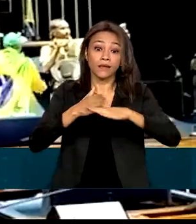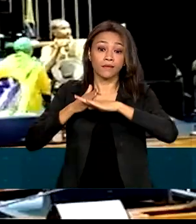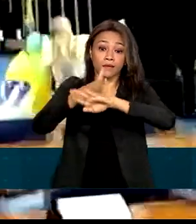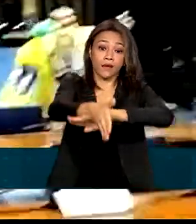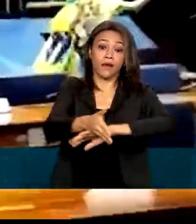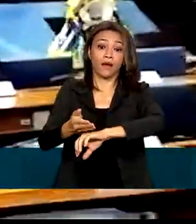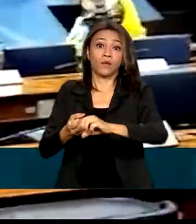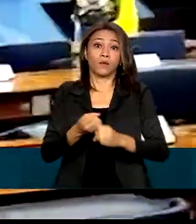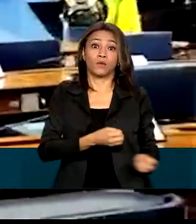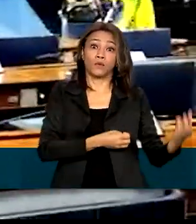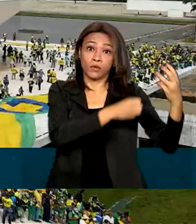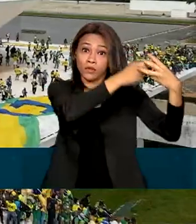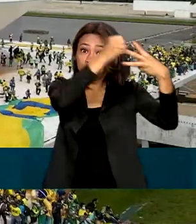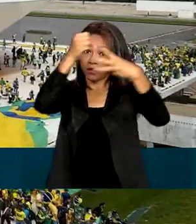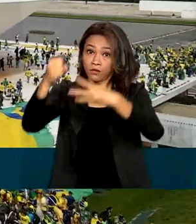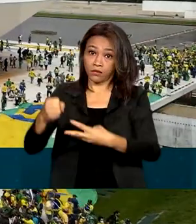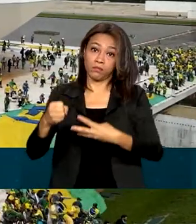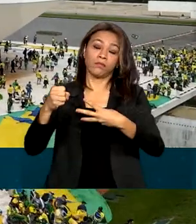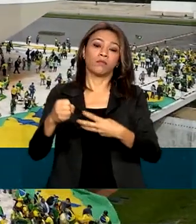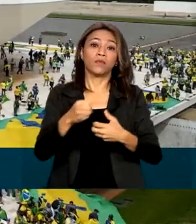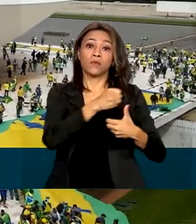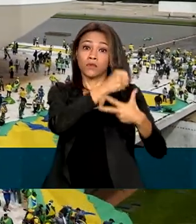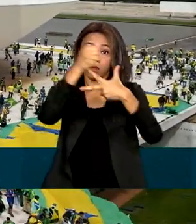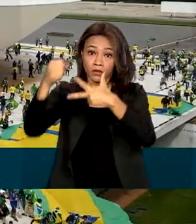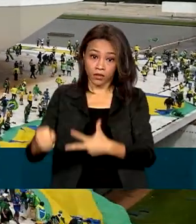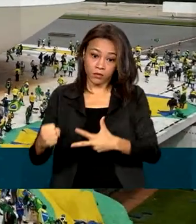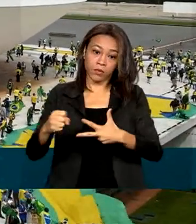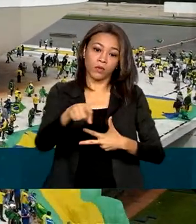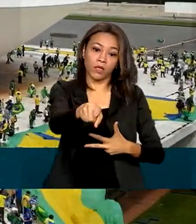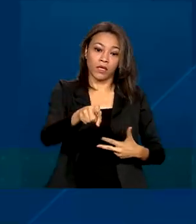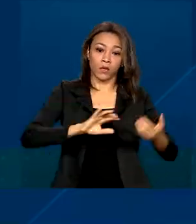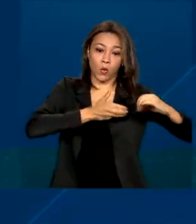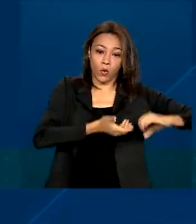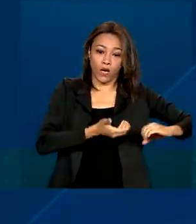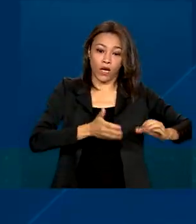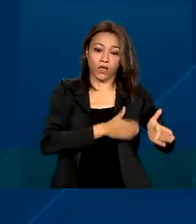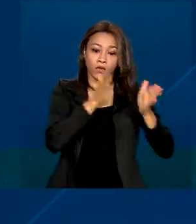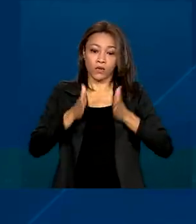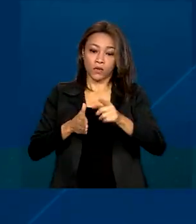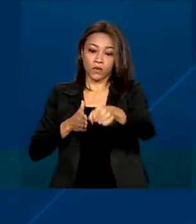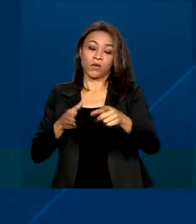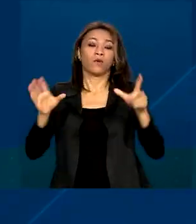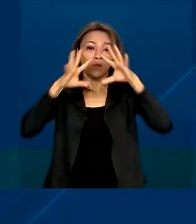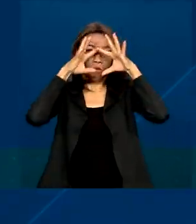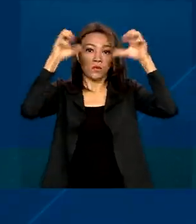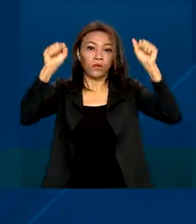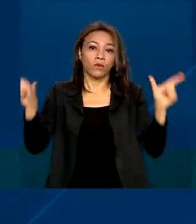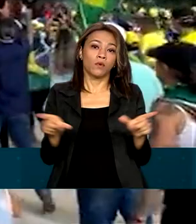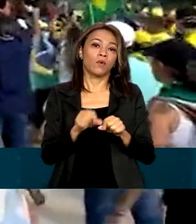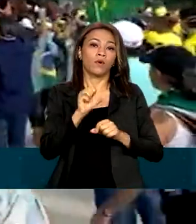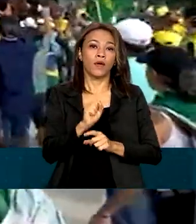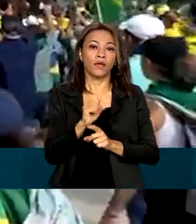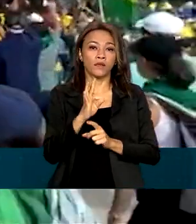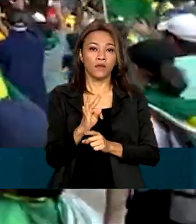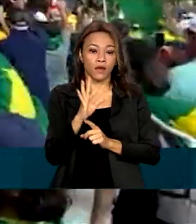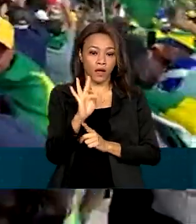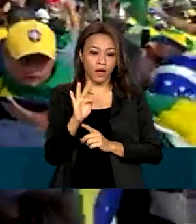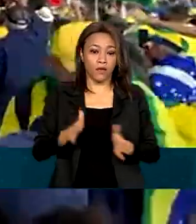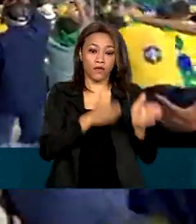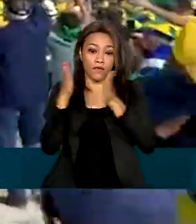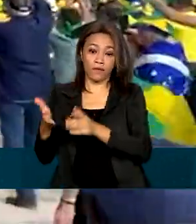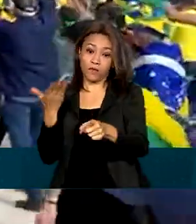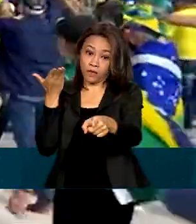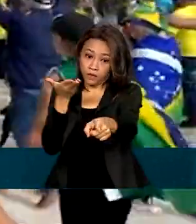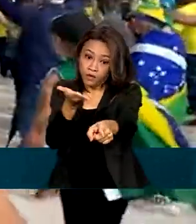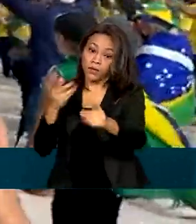dos três poderes, os prédios do Congresso Nacional, do Supremo Tribunal Federal e do Palácio do